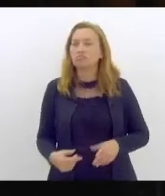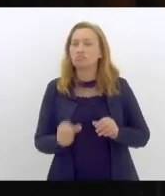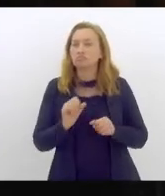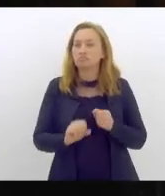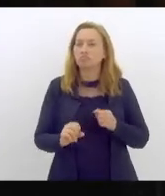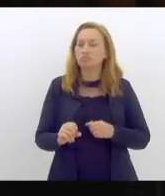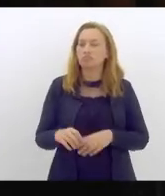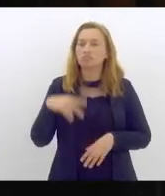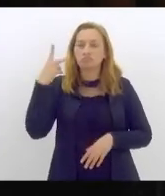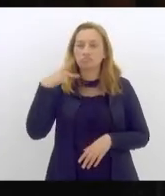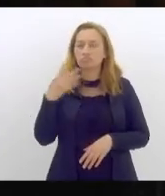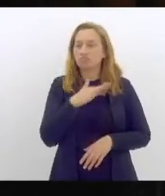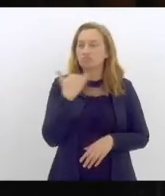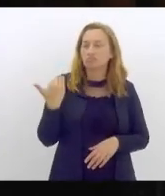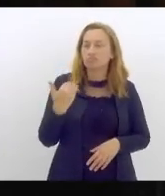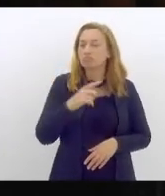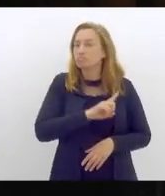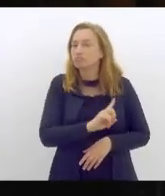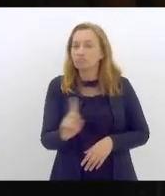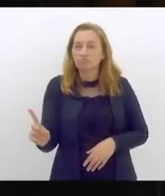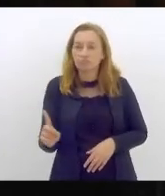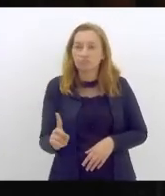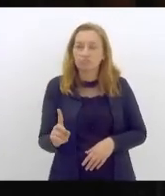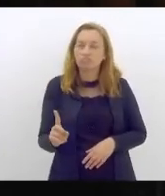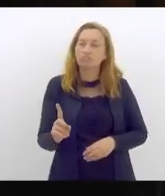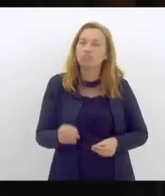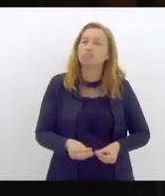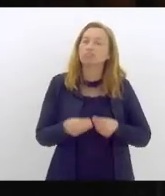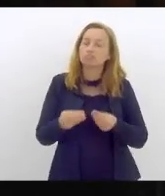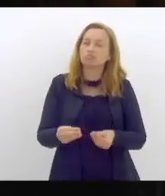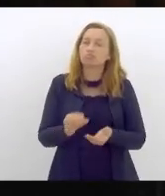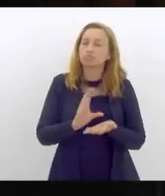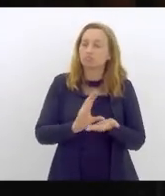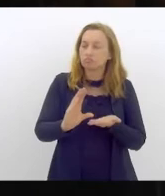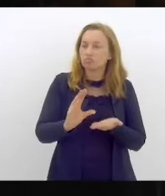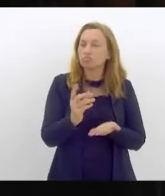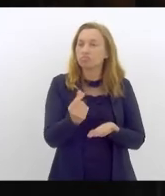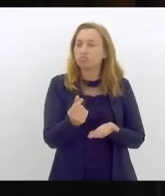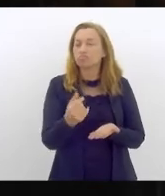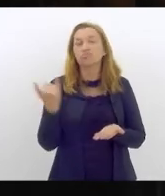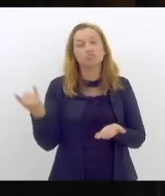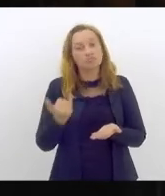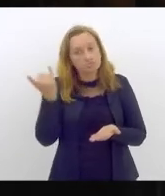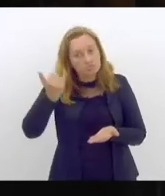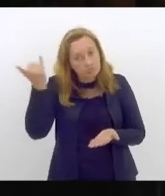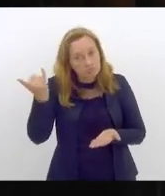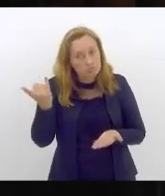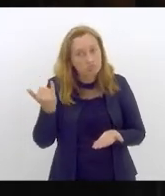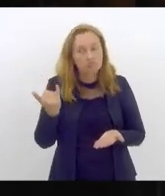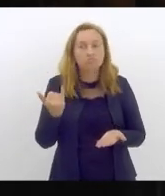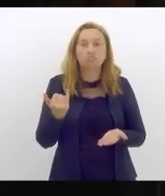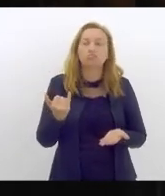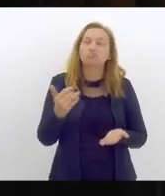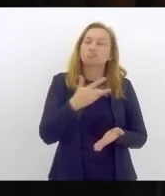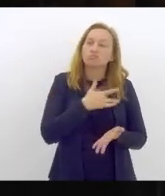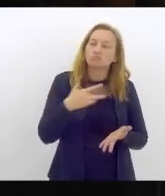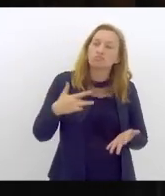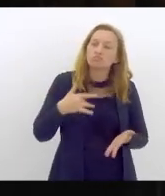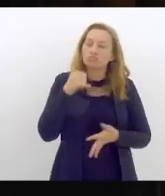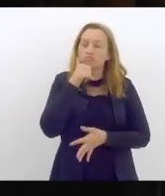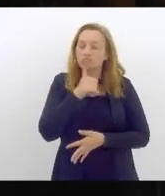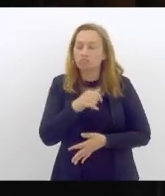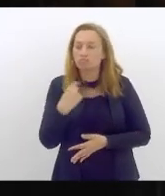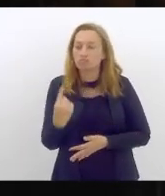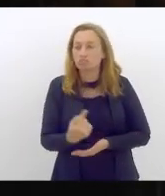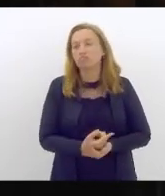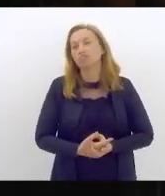da morte quando não traz os recursos necessários e importantes para respaldar a saúde das nossas